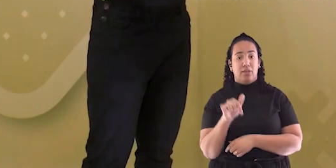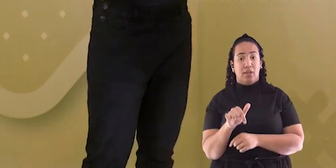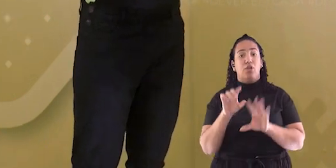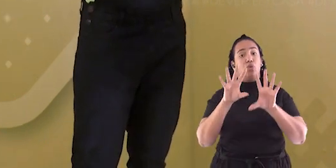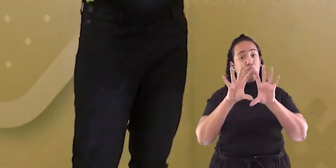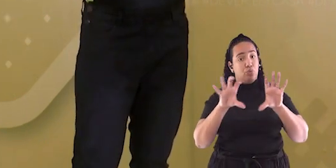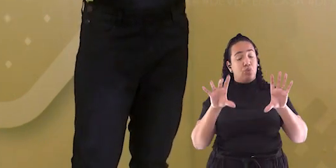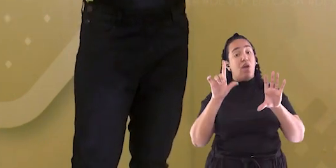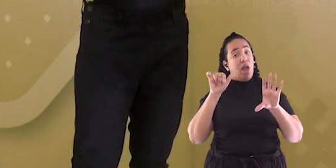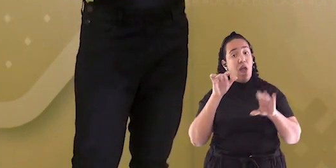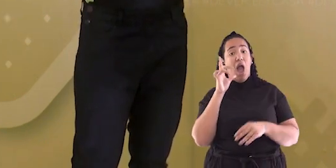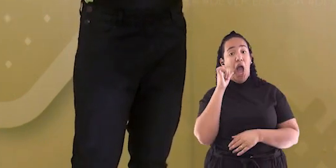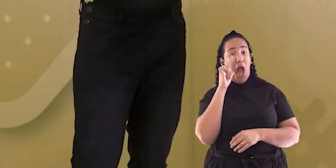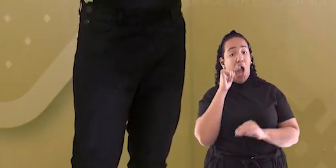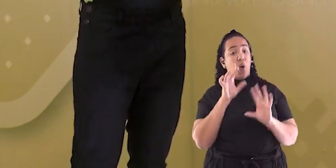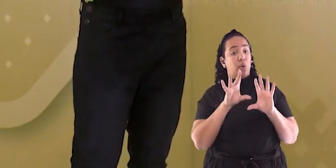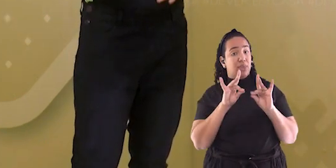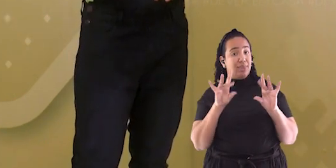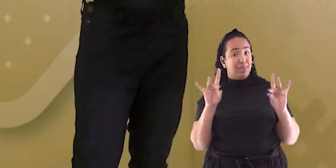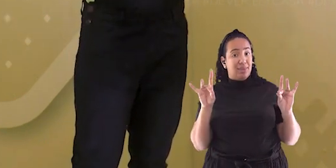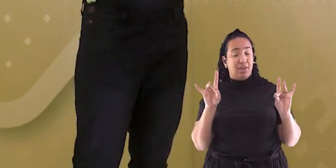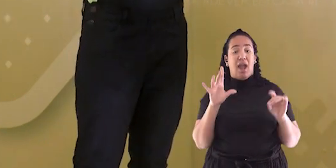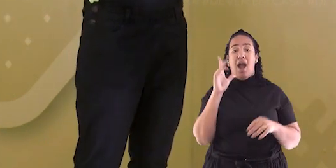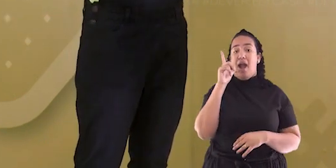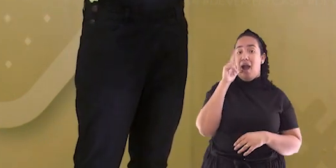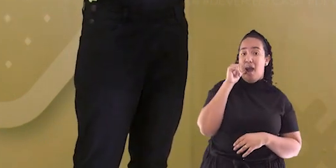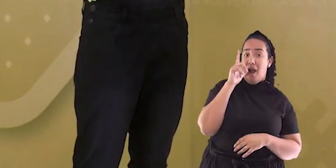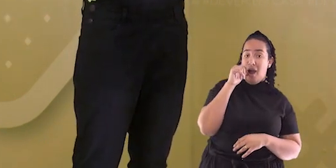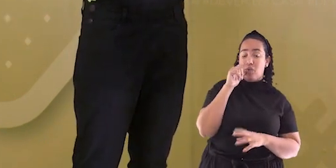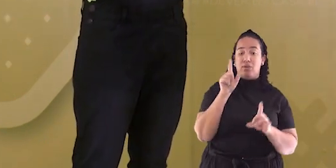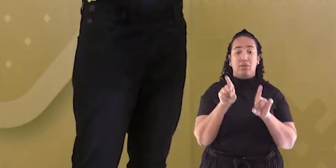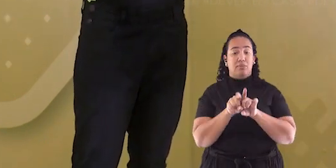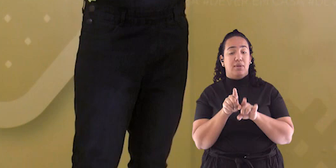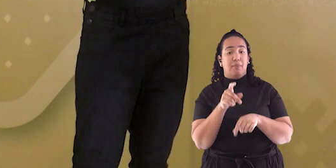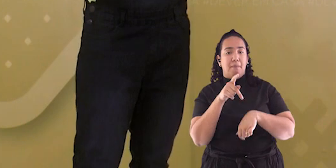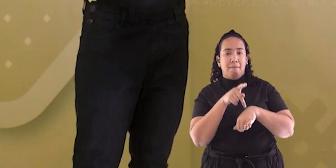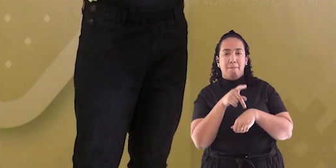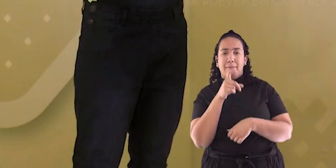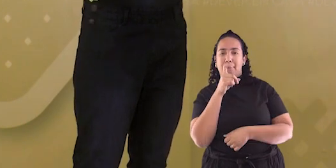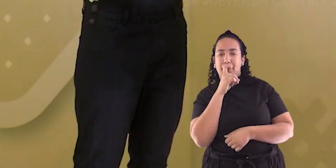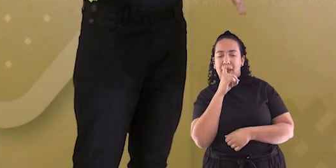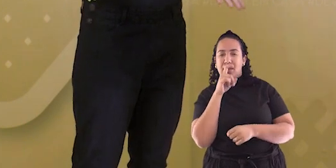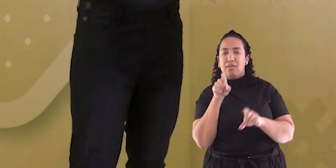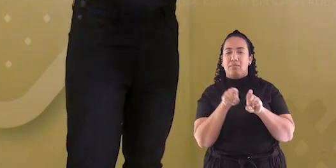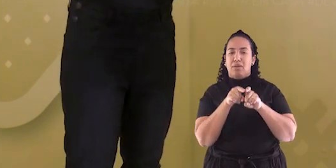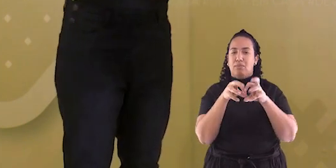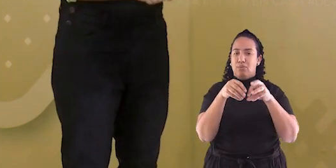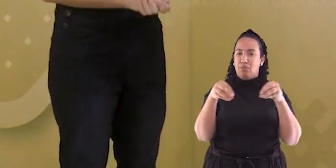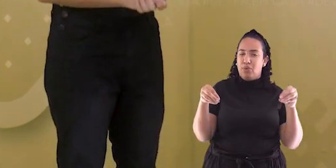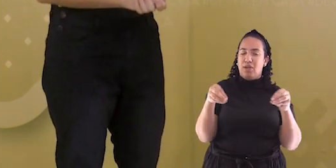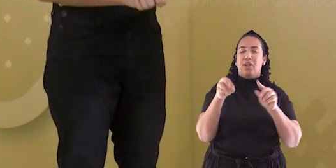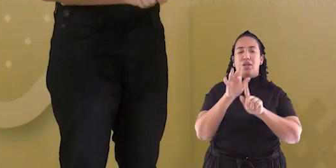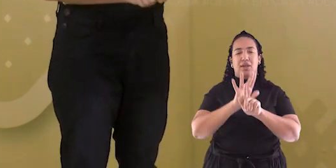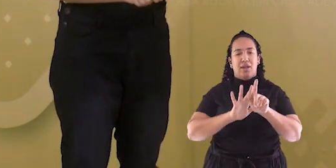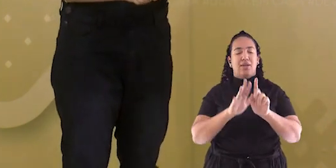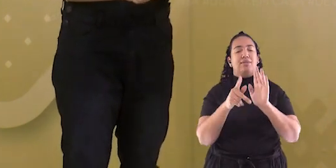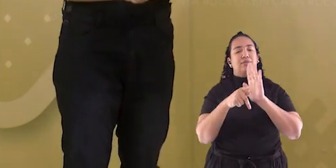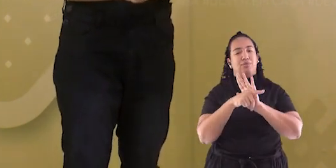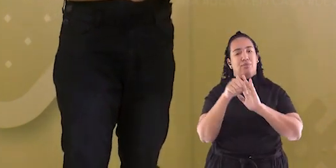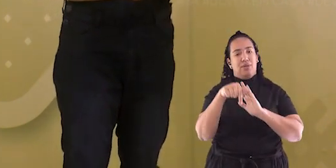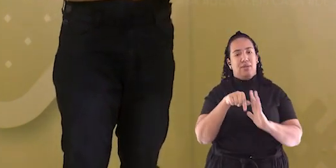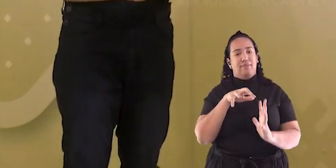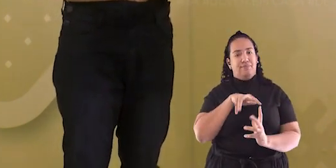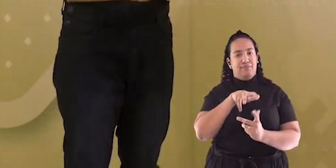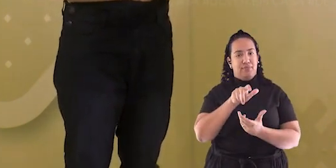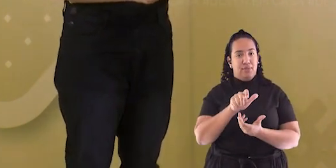mesmo. Na verdade, água e gelo em suspensão, além de poeira e outros gases da nossa atmosfera. Elas conseguem se